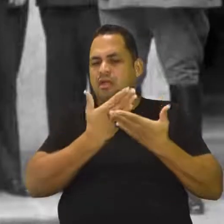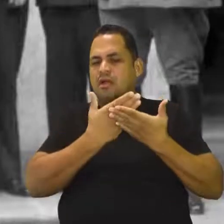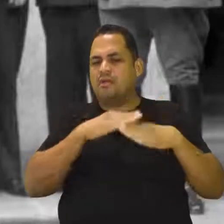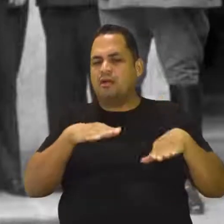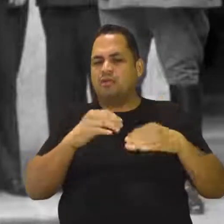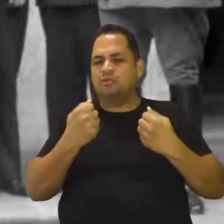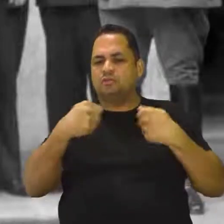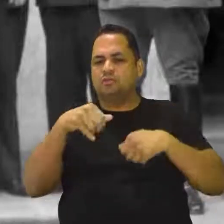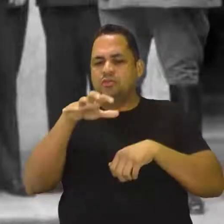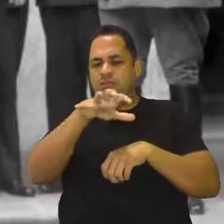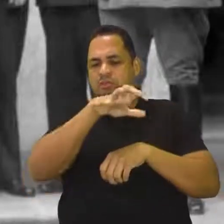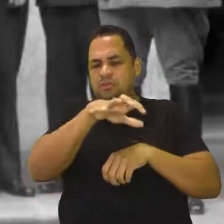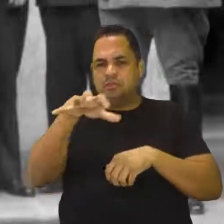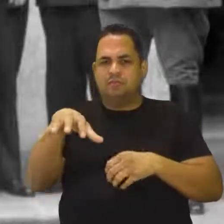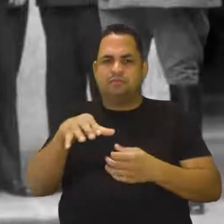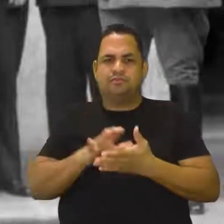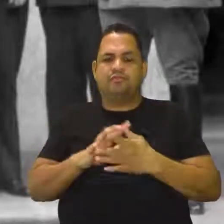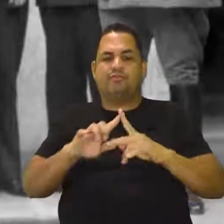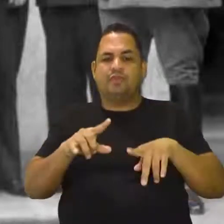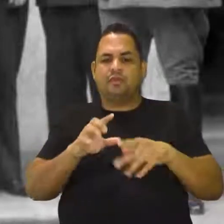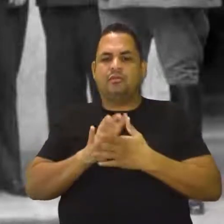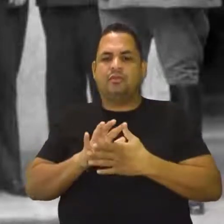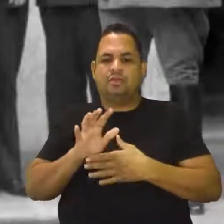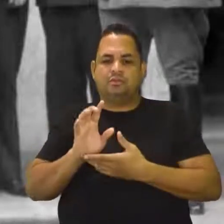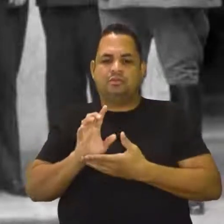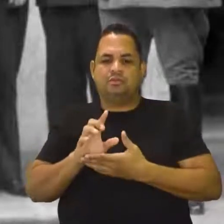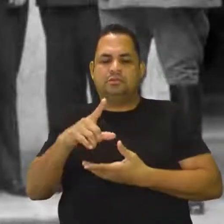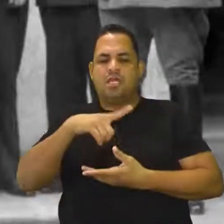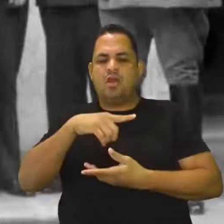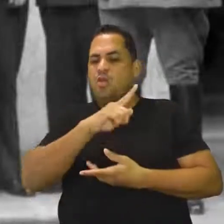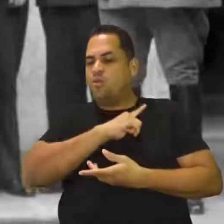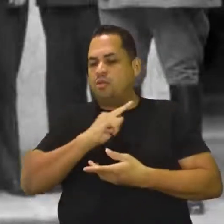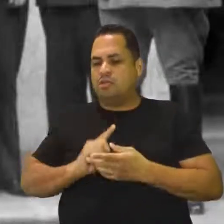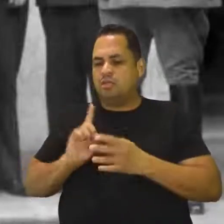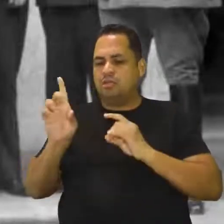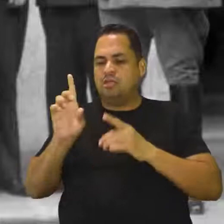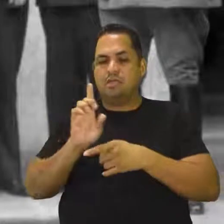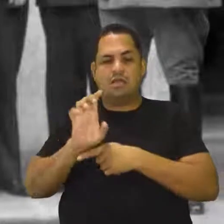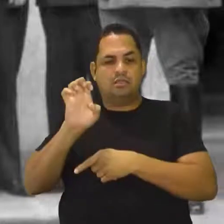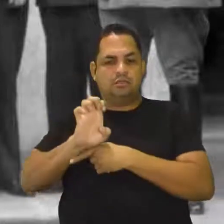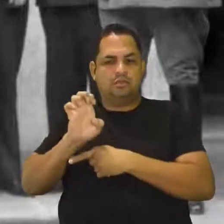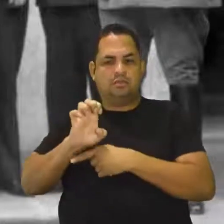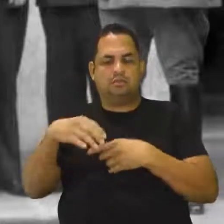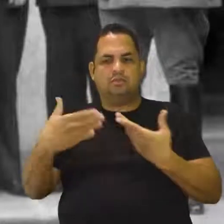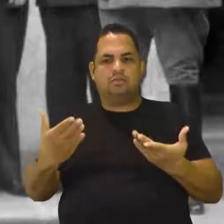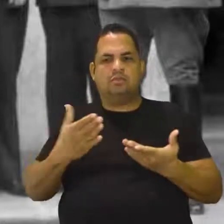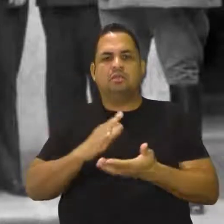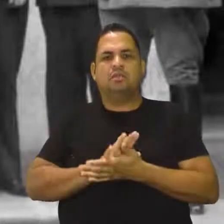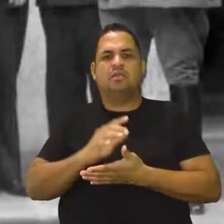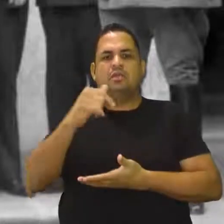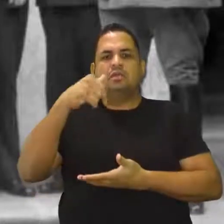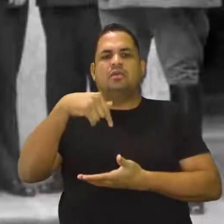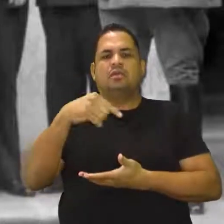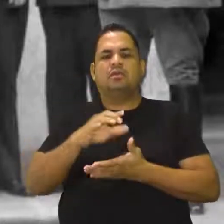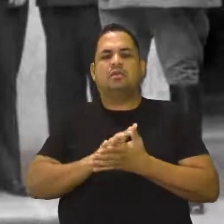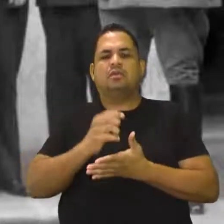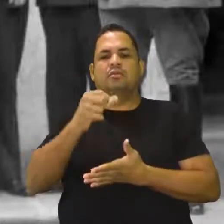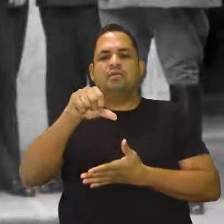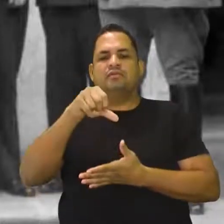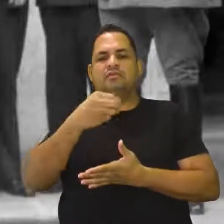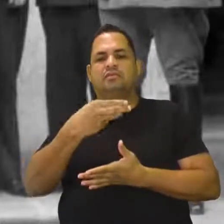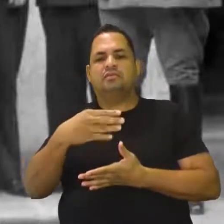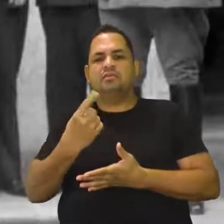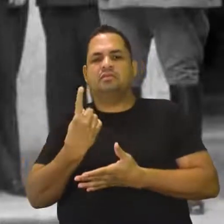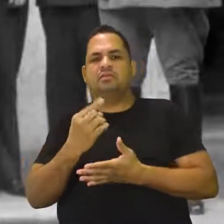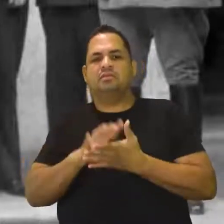locais. Mas os interventores foram dentro dessa filosofia. Inclusive aqui, depois, em 1931,